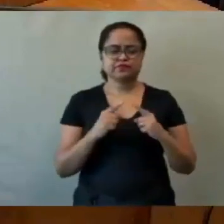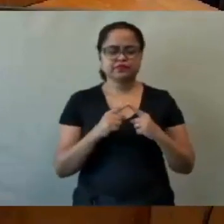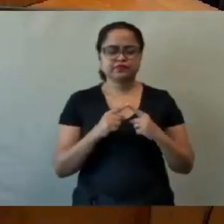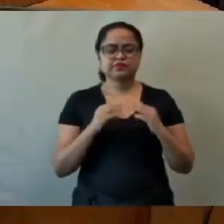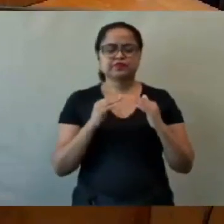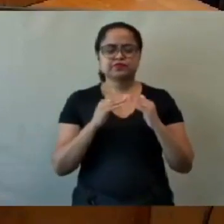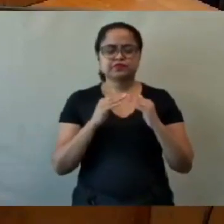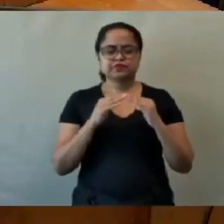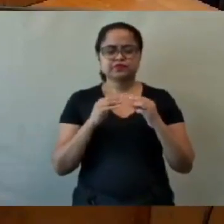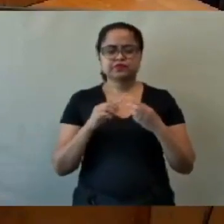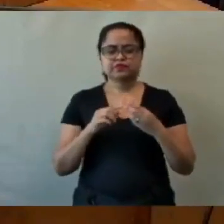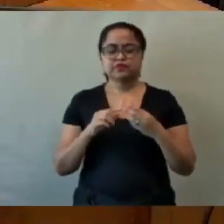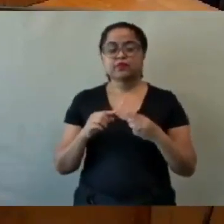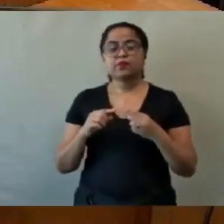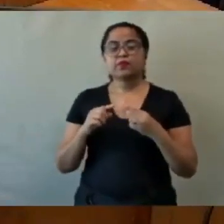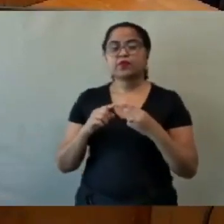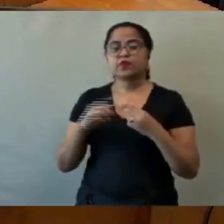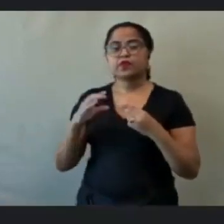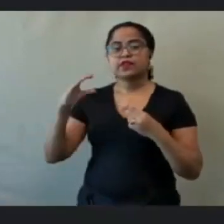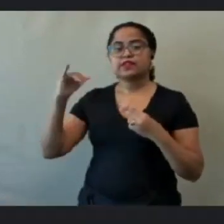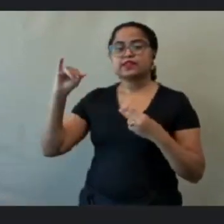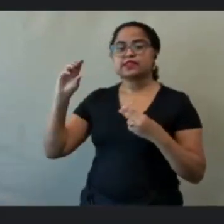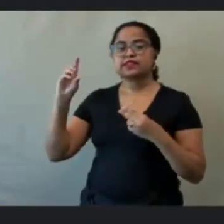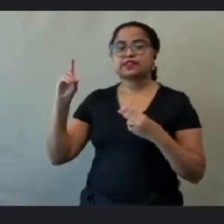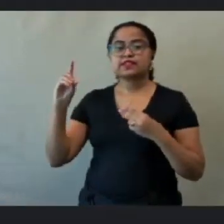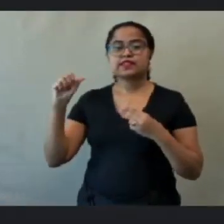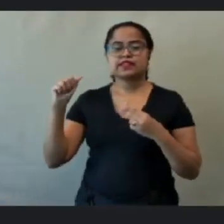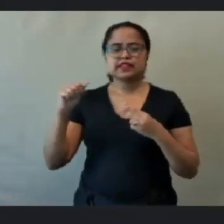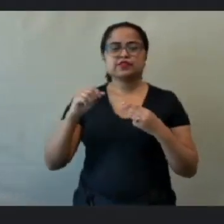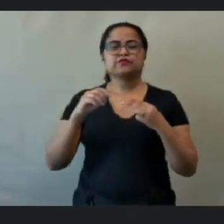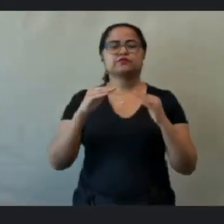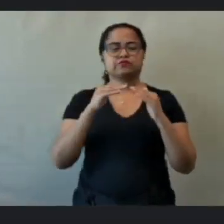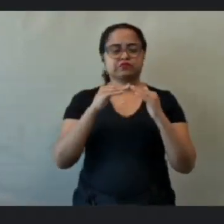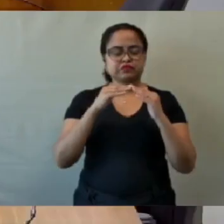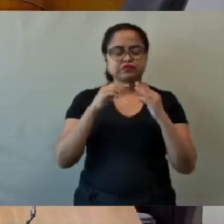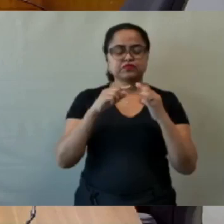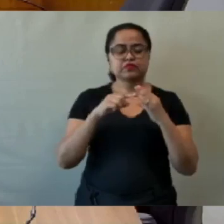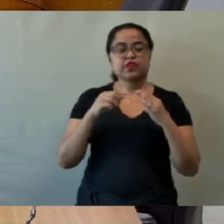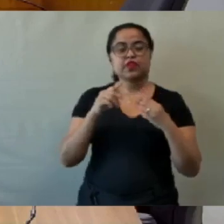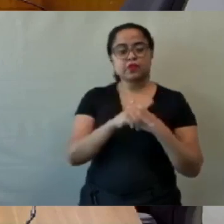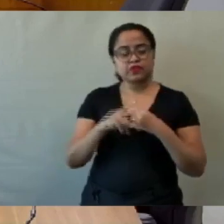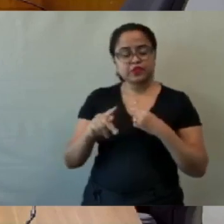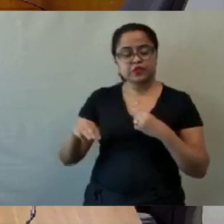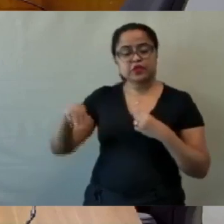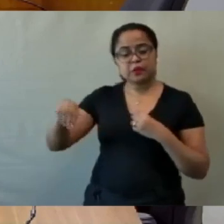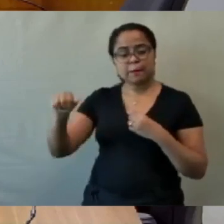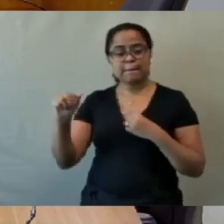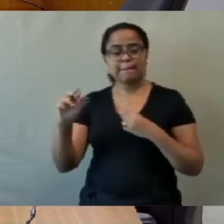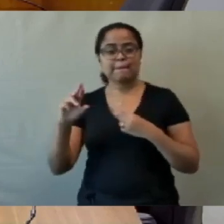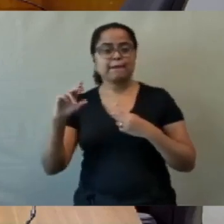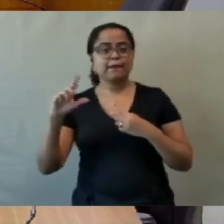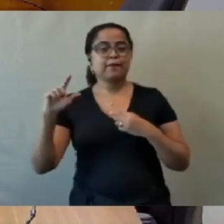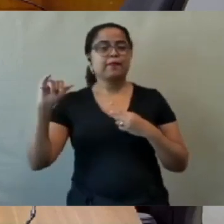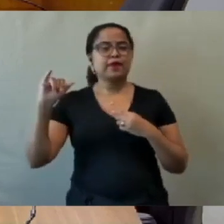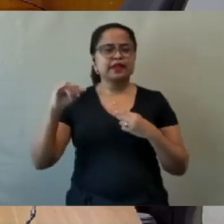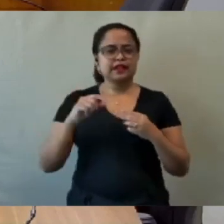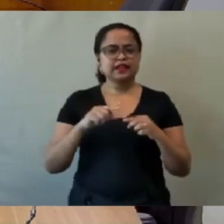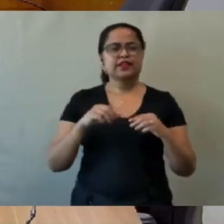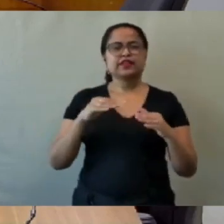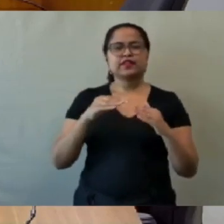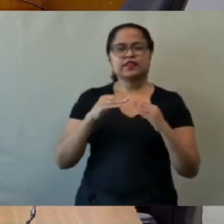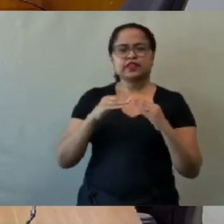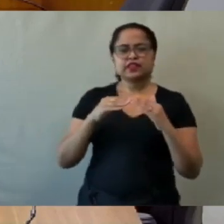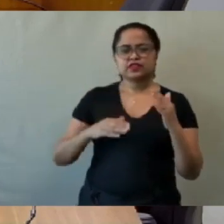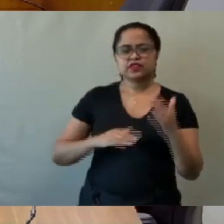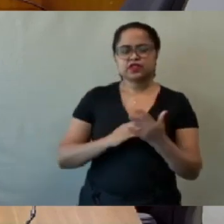De acordo. Como vota a vereadora Cida Falabella? De acordo. E eu, professora Marli, também voto de acordo. Fica aprovada